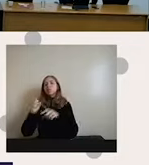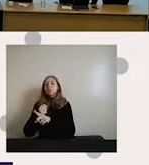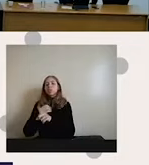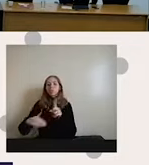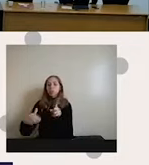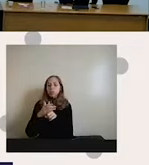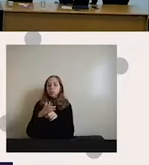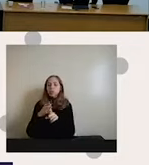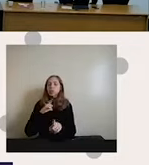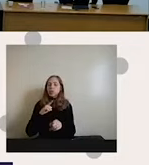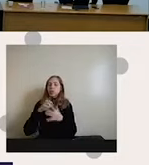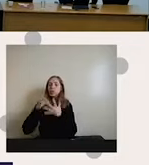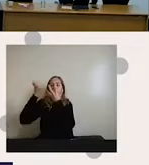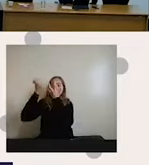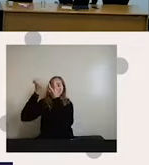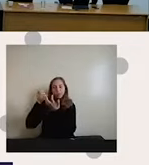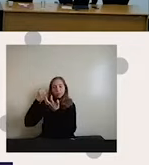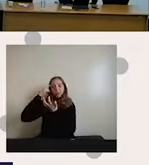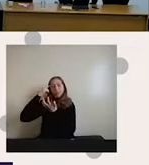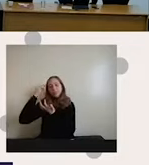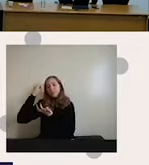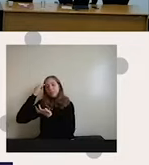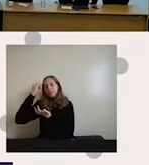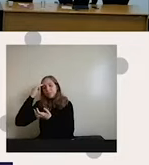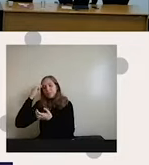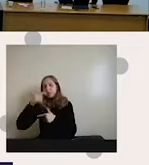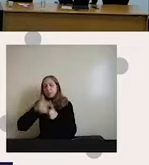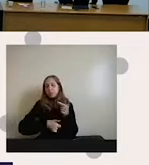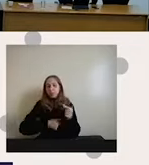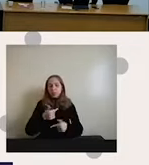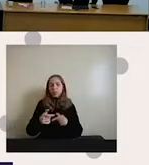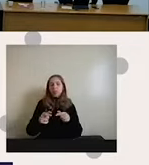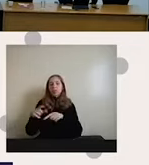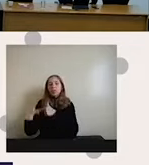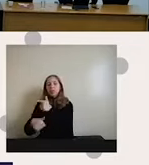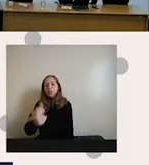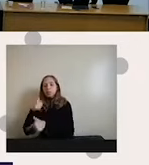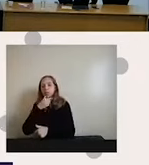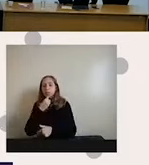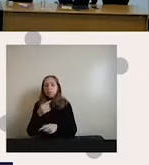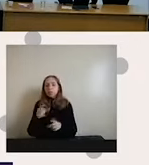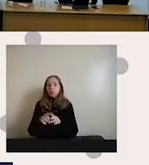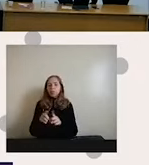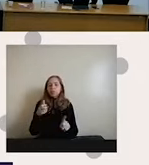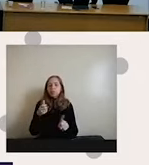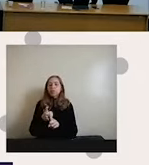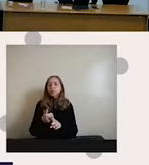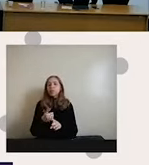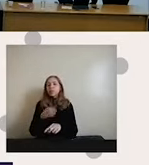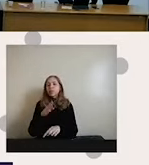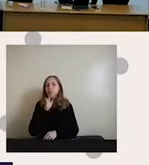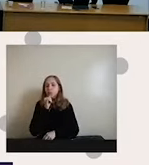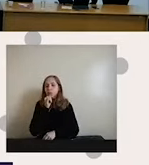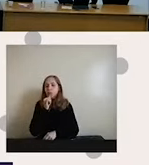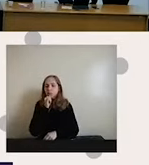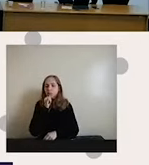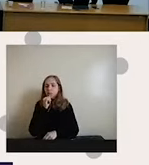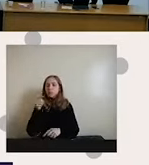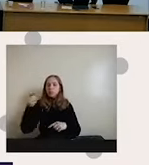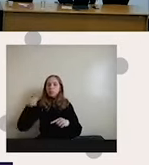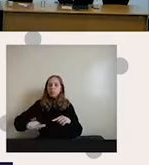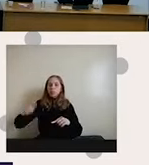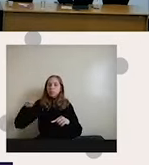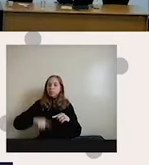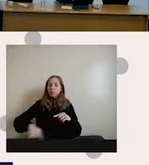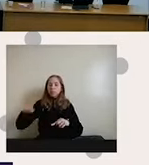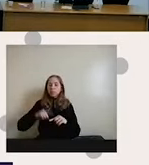mental de um trabalhador, uma trabalhadora acometidos por uma lesão por esforço repetitivo, por exemplo, né? E que eu acho fundamental nas